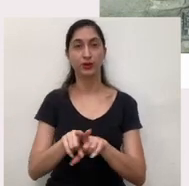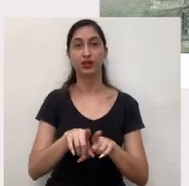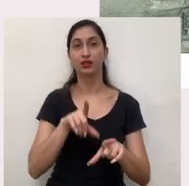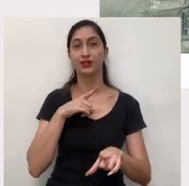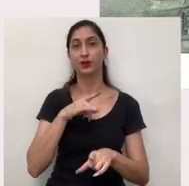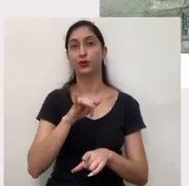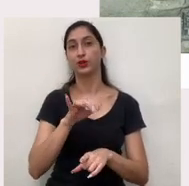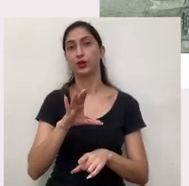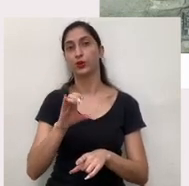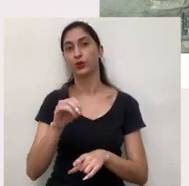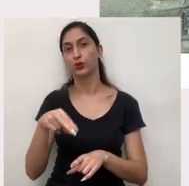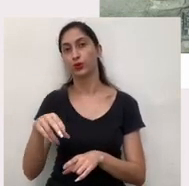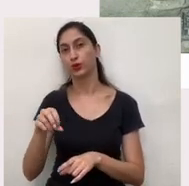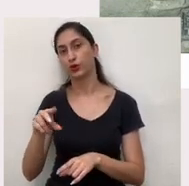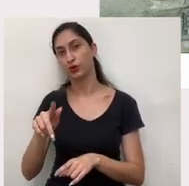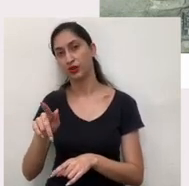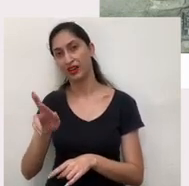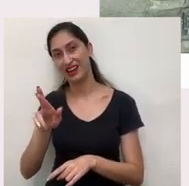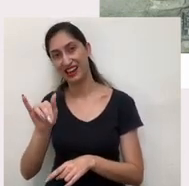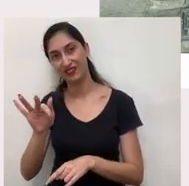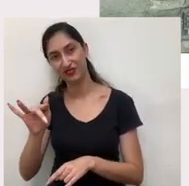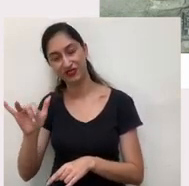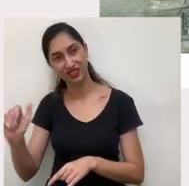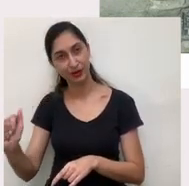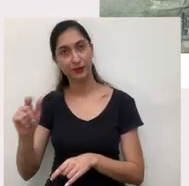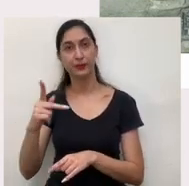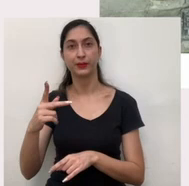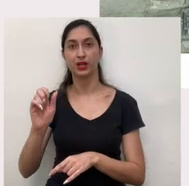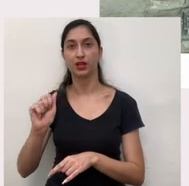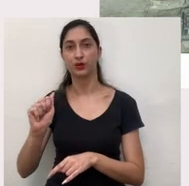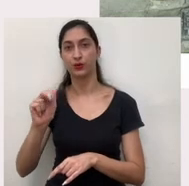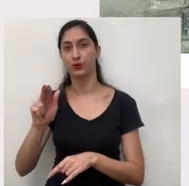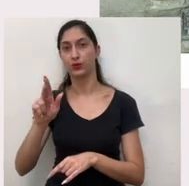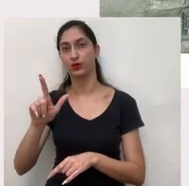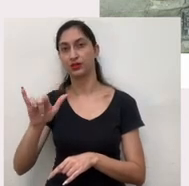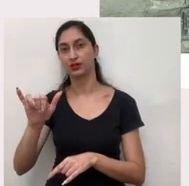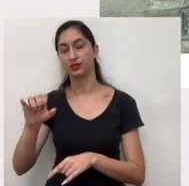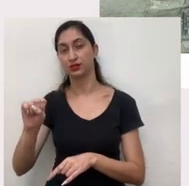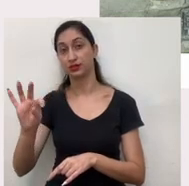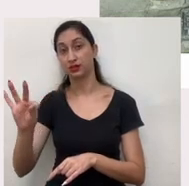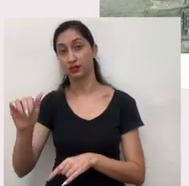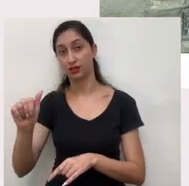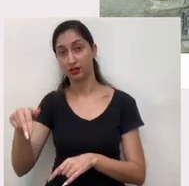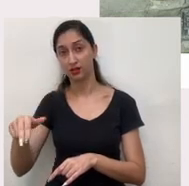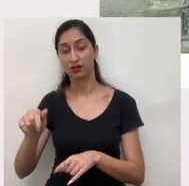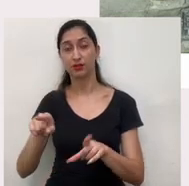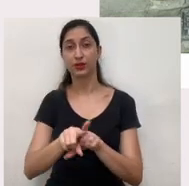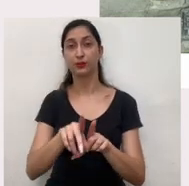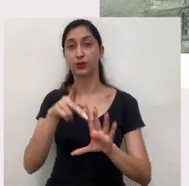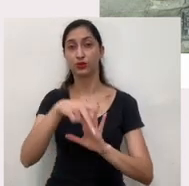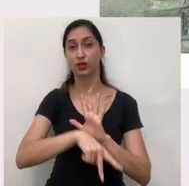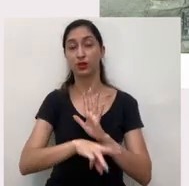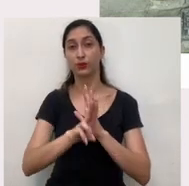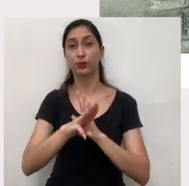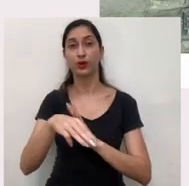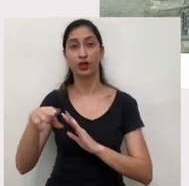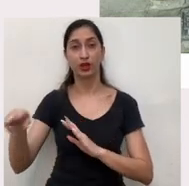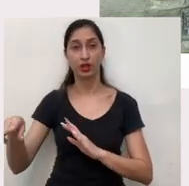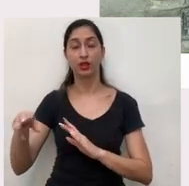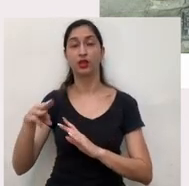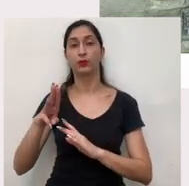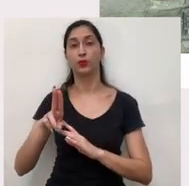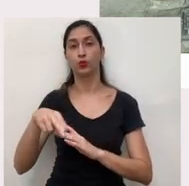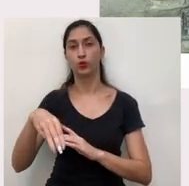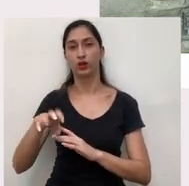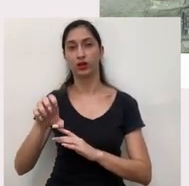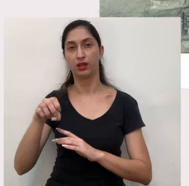Iconografia Paulistana, que é também uma tentativa, né? Um projeto da UENG, com o Cláudio